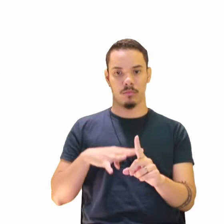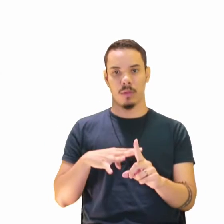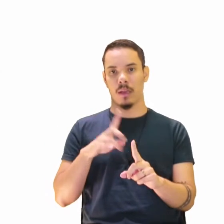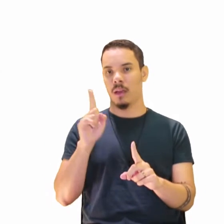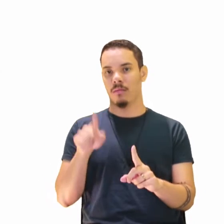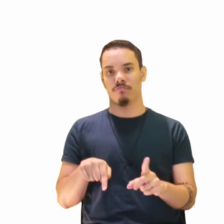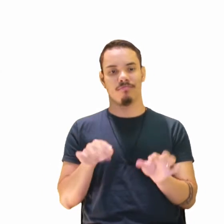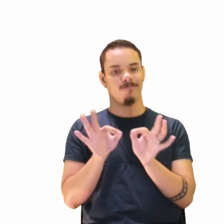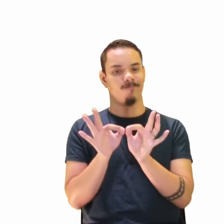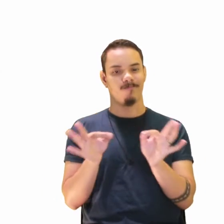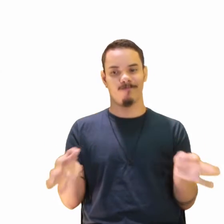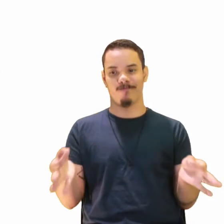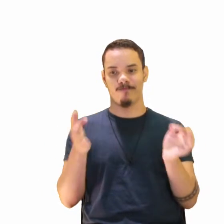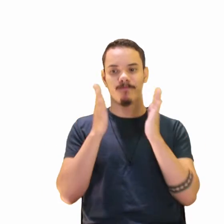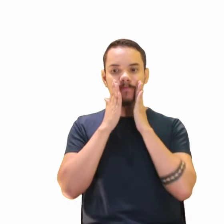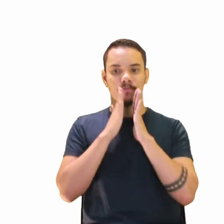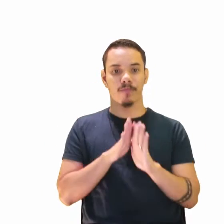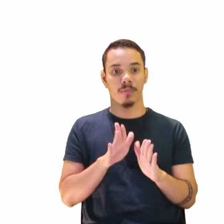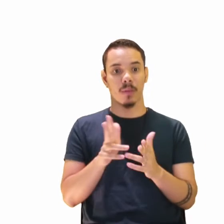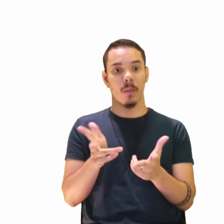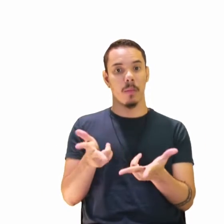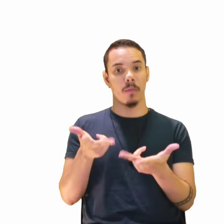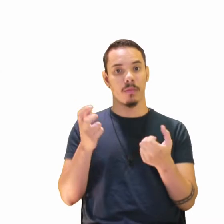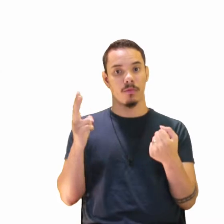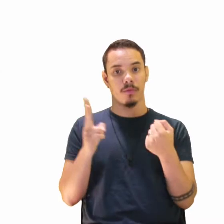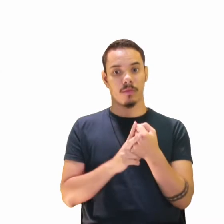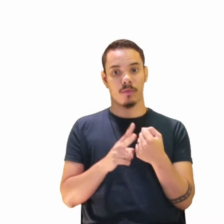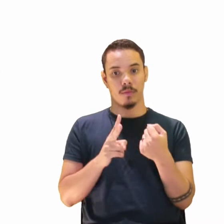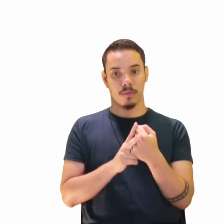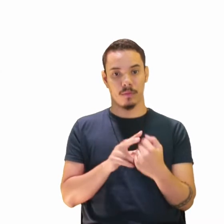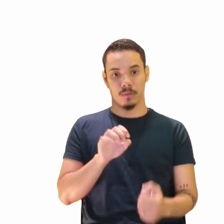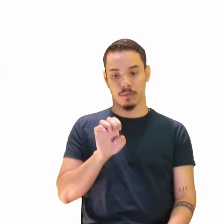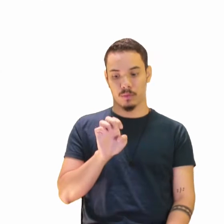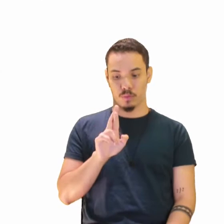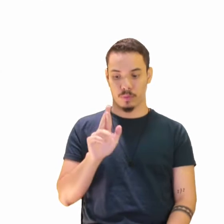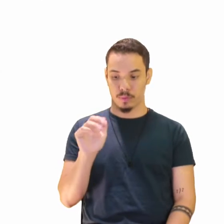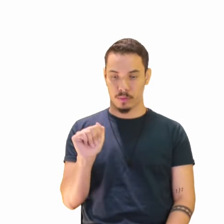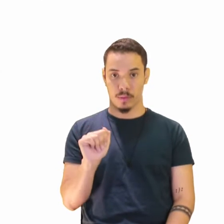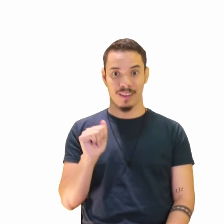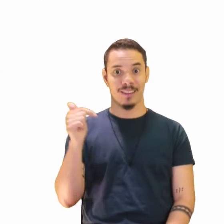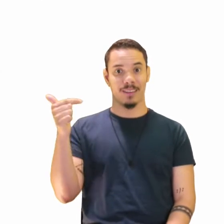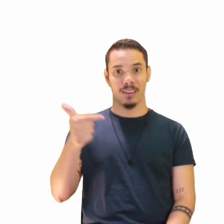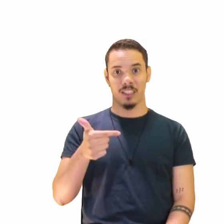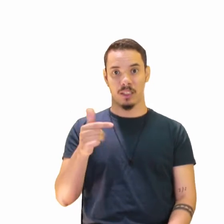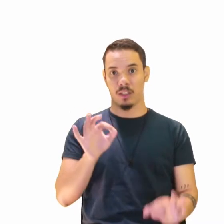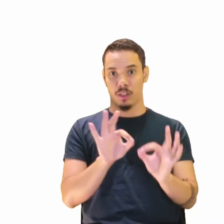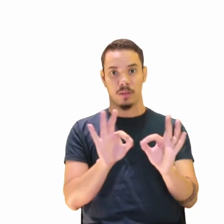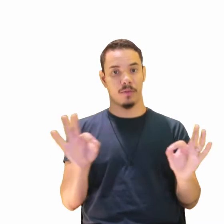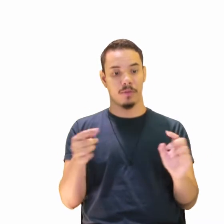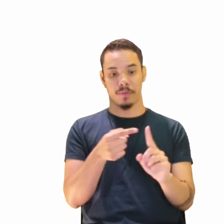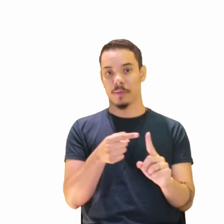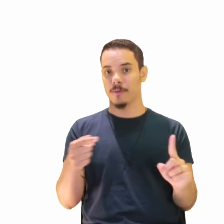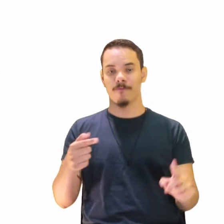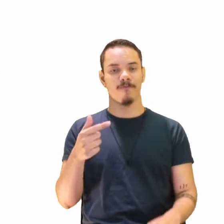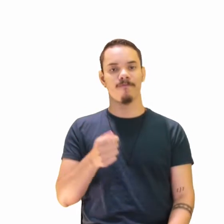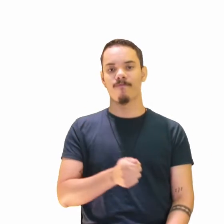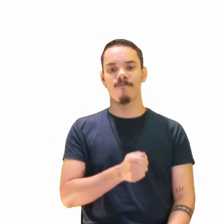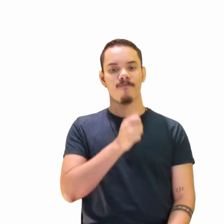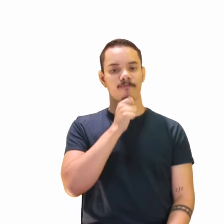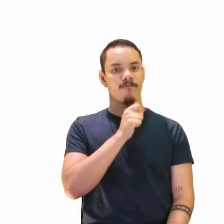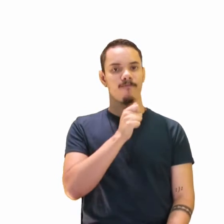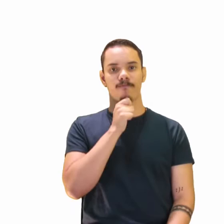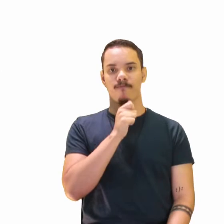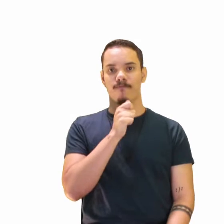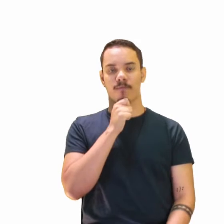você percebe o verbo, tá? Aí na segunda oração, não apareceu na segunda